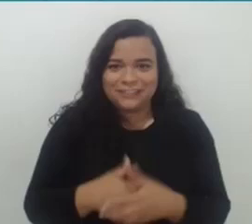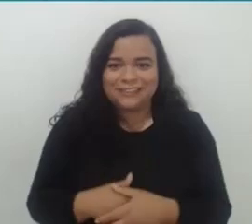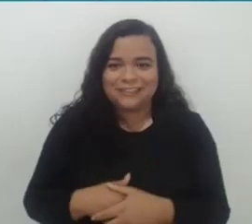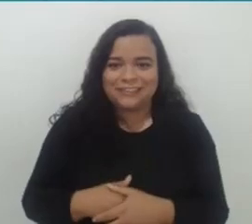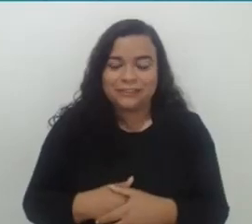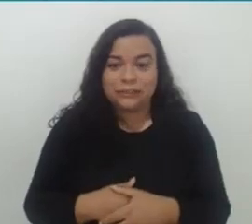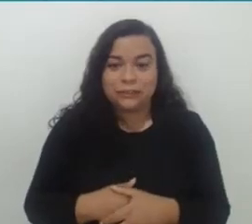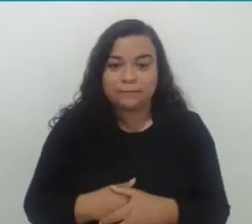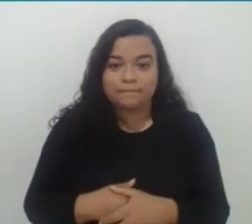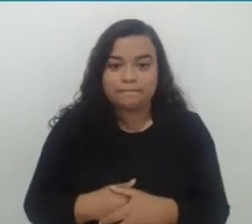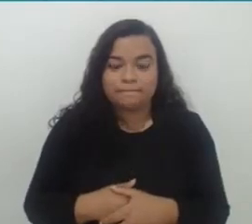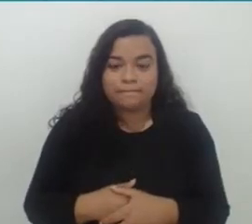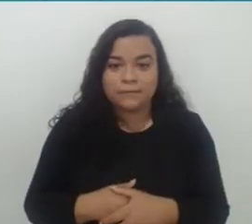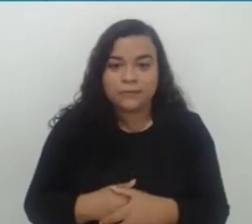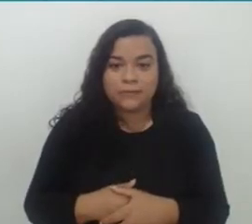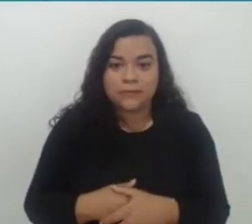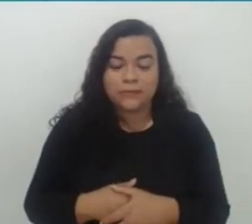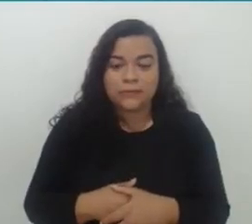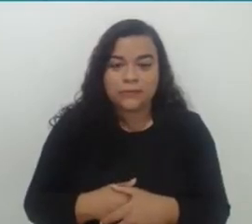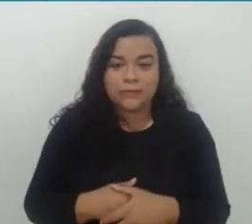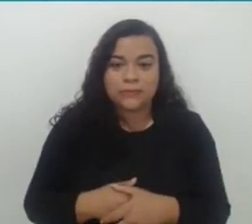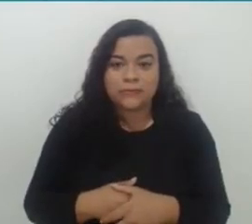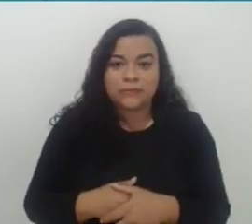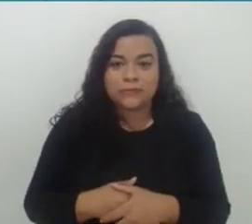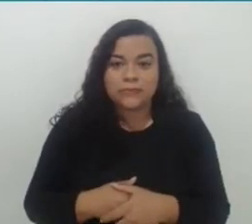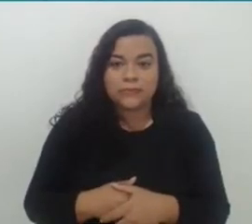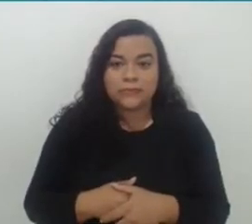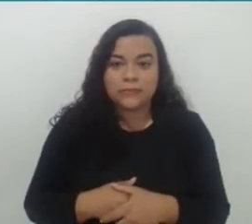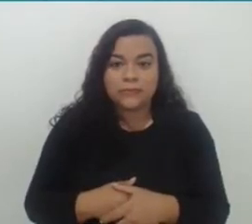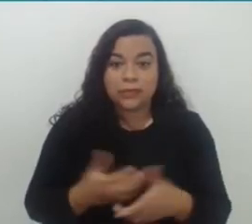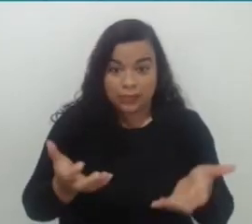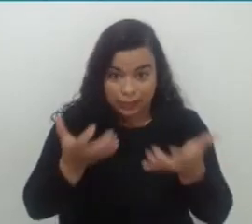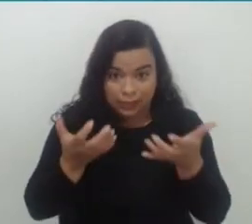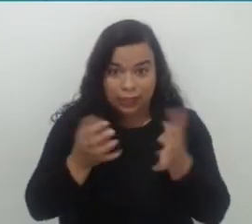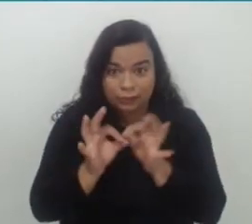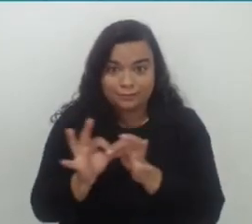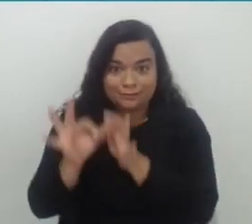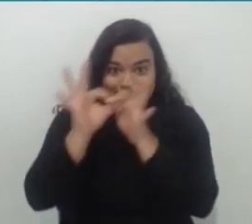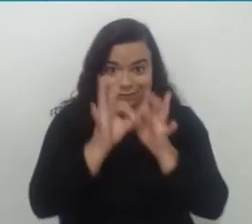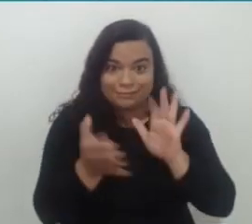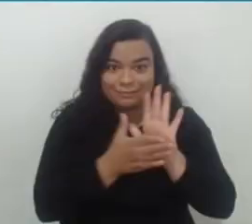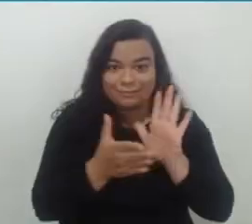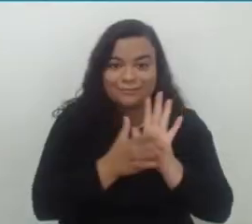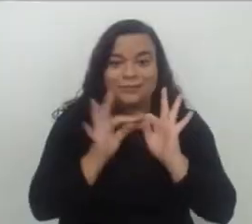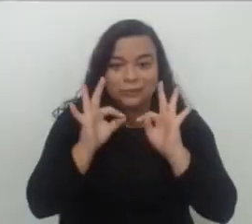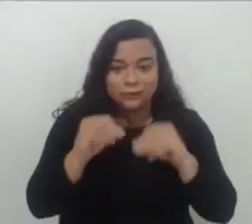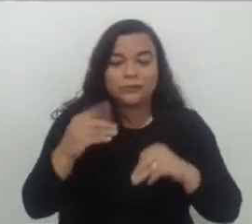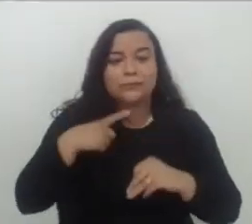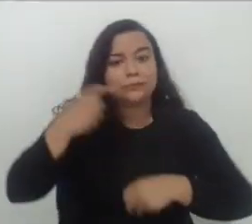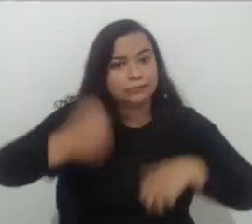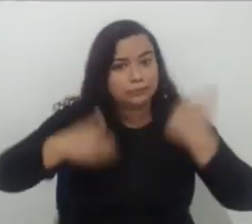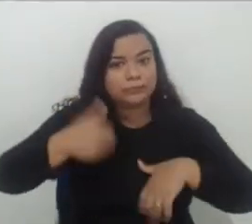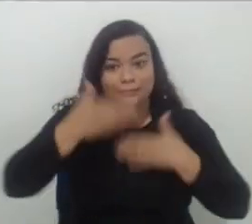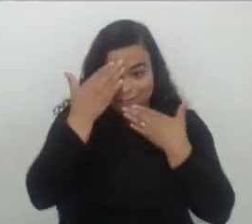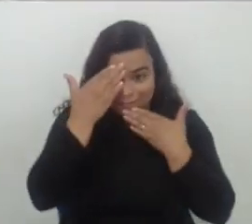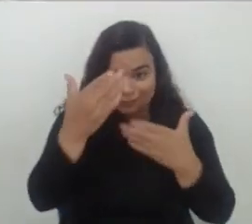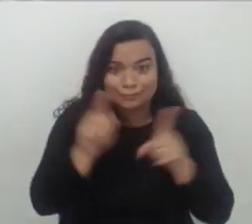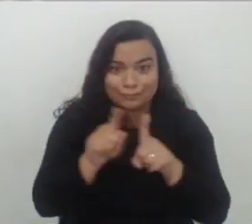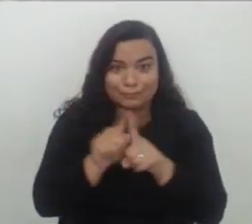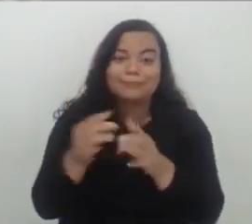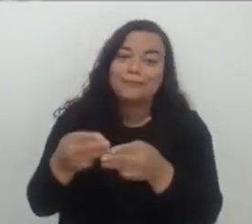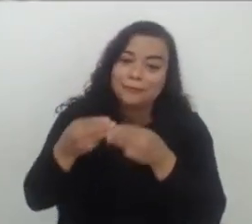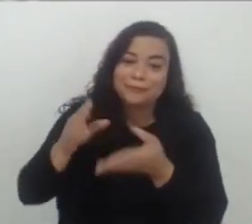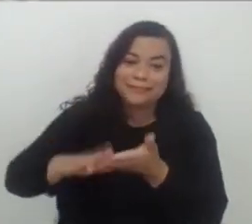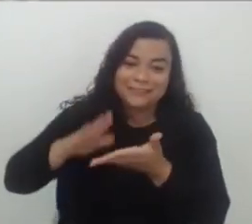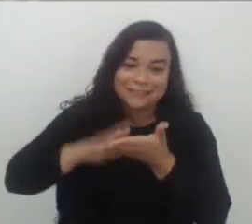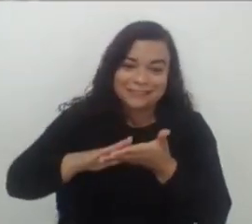Eu quero me acostar a todas as proposições já feitas, né? Agradecer a moção de congratulação